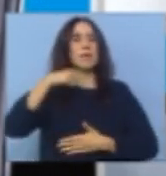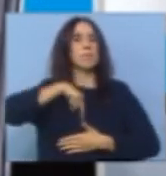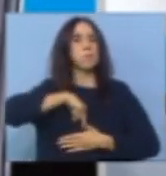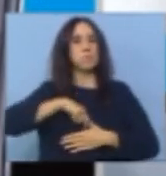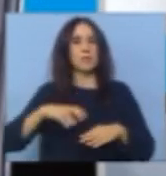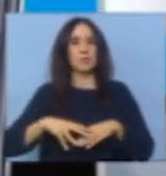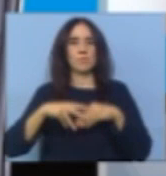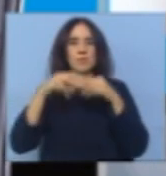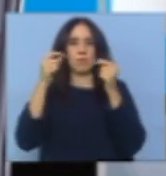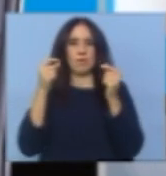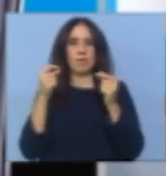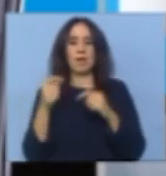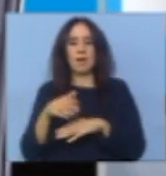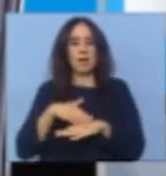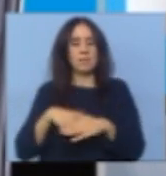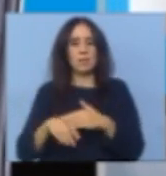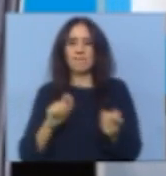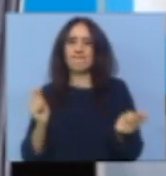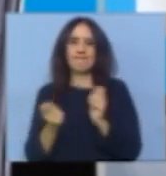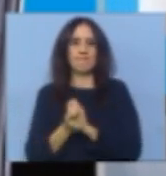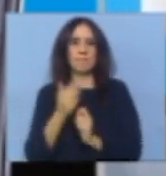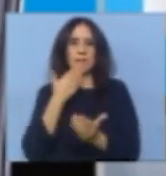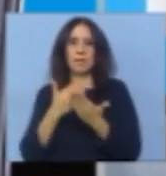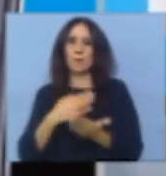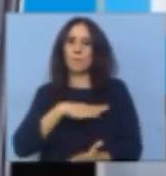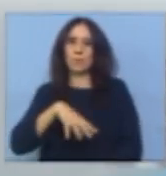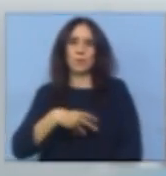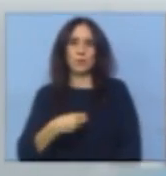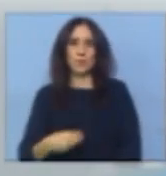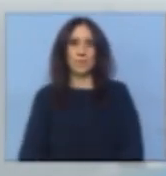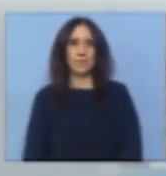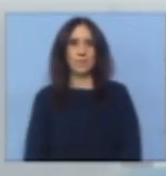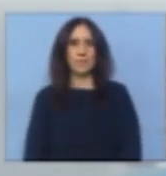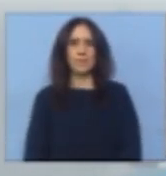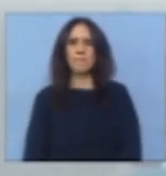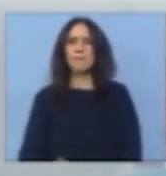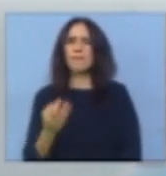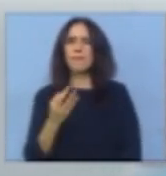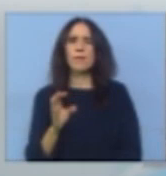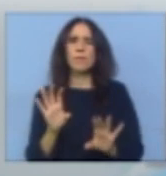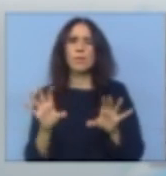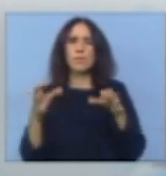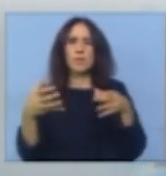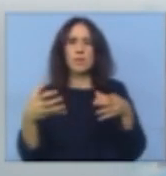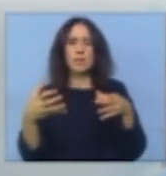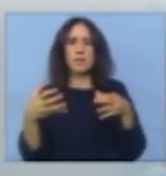espiritual, numa ação transformadora do mundo. É uma comunidade